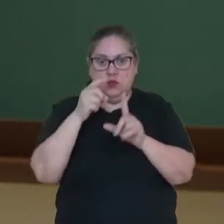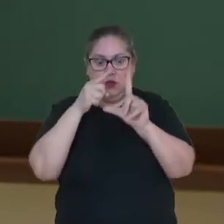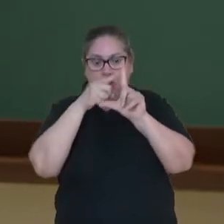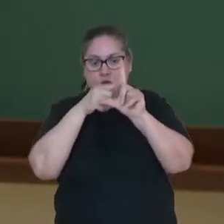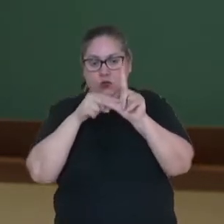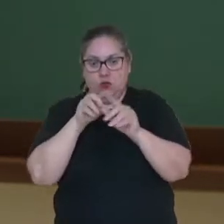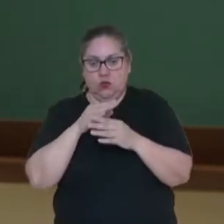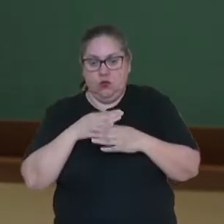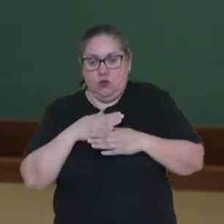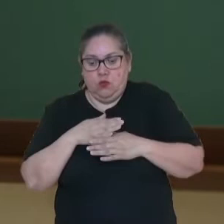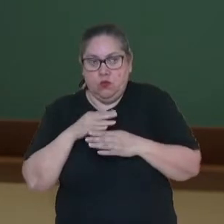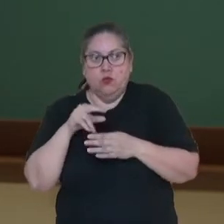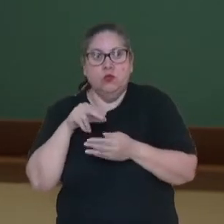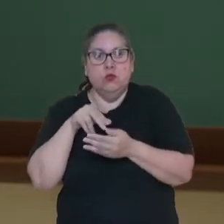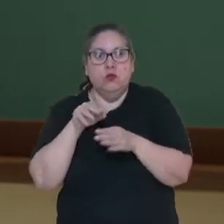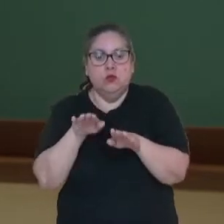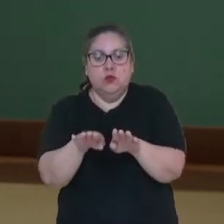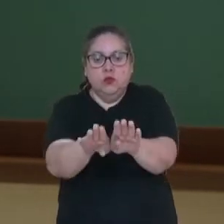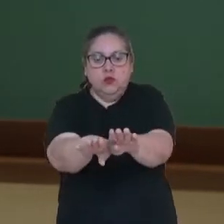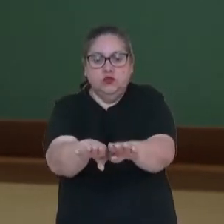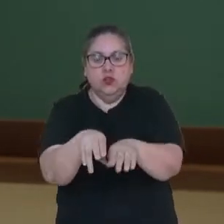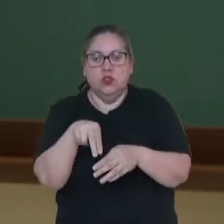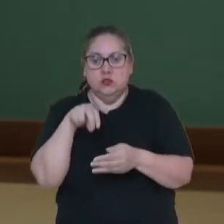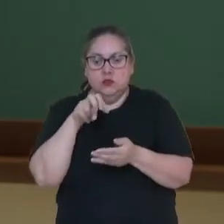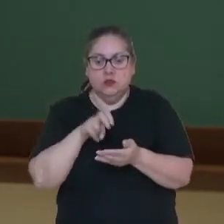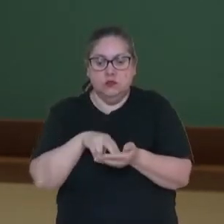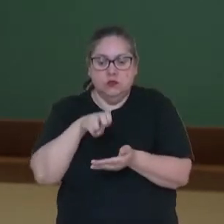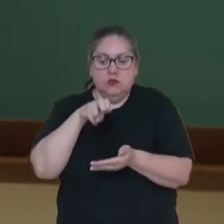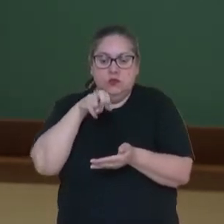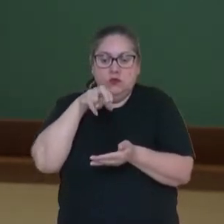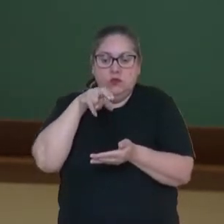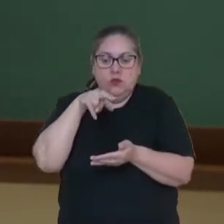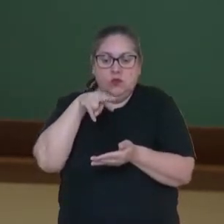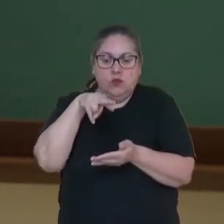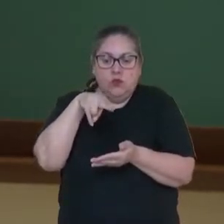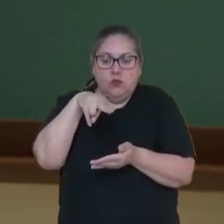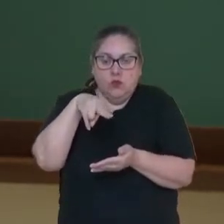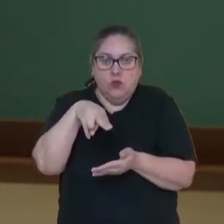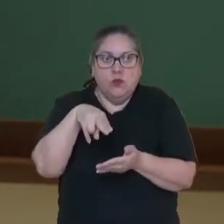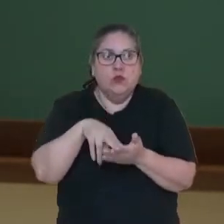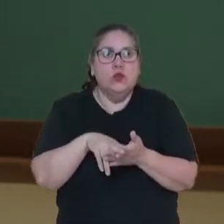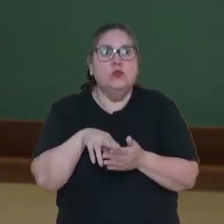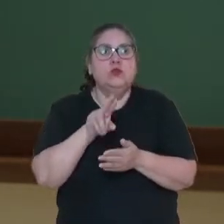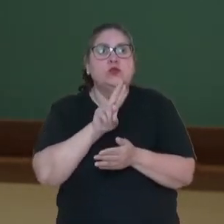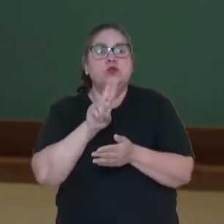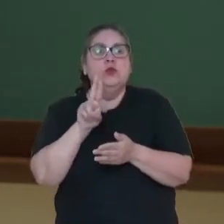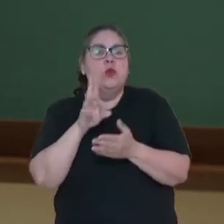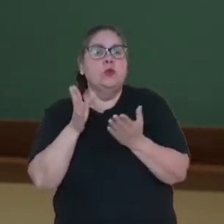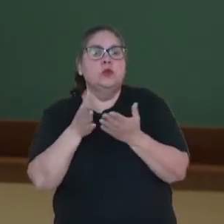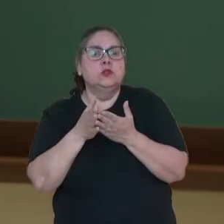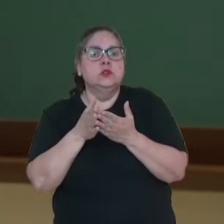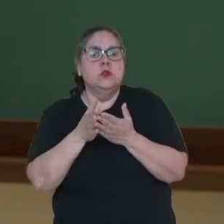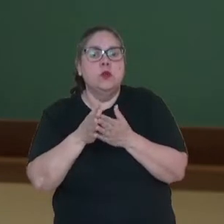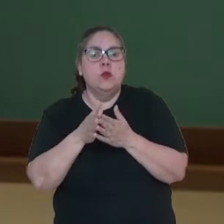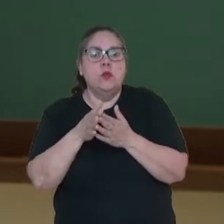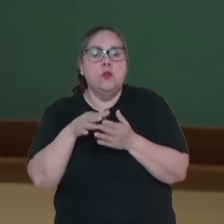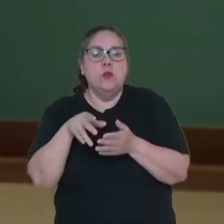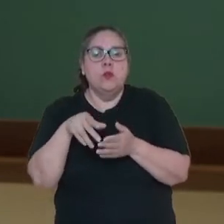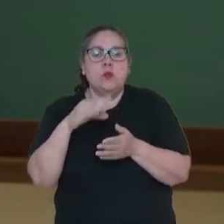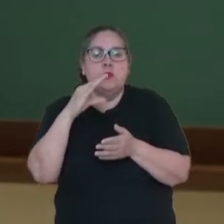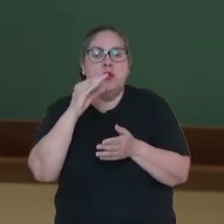com o meu tronco e deixo essas pernas estendidas, né? Muitos chamam essa de posição